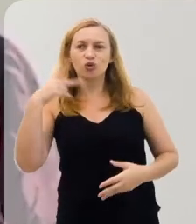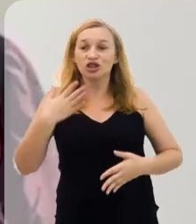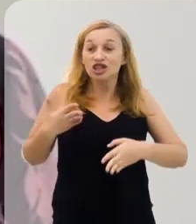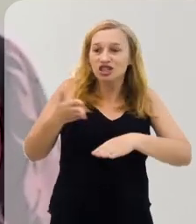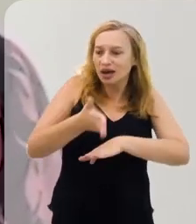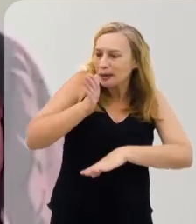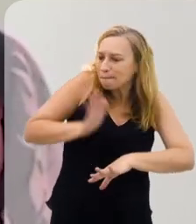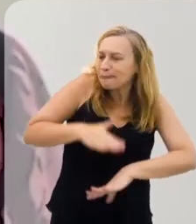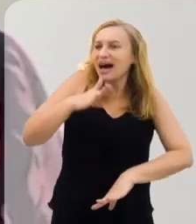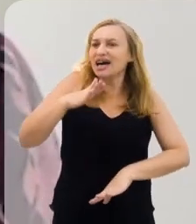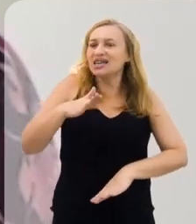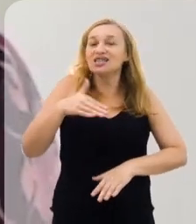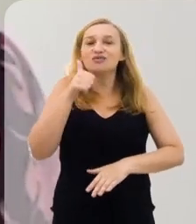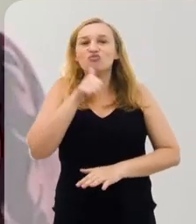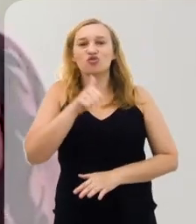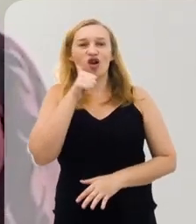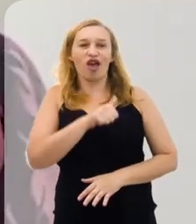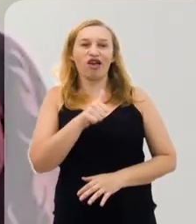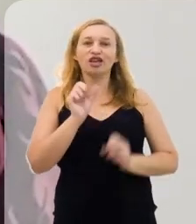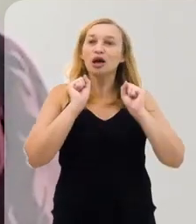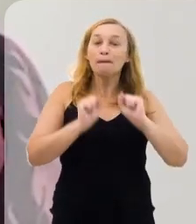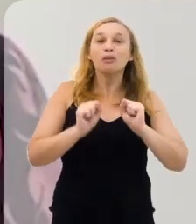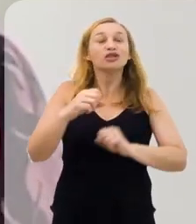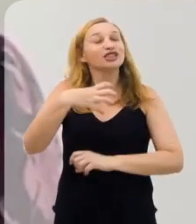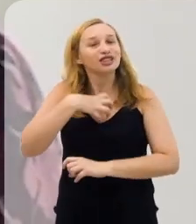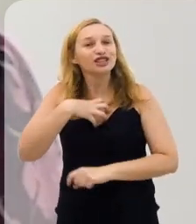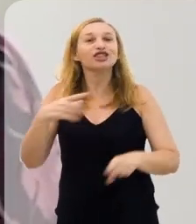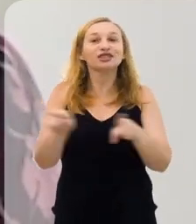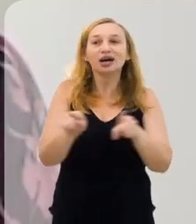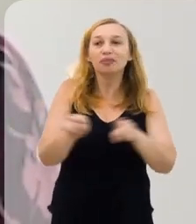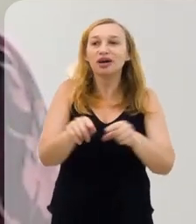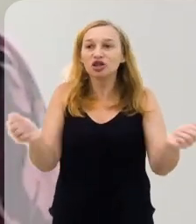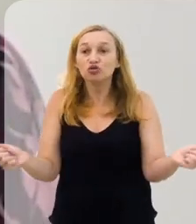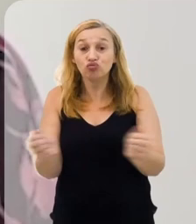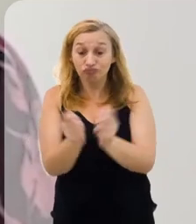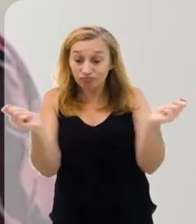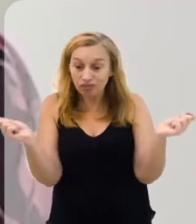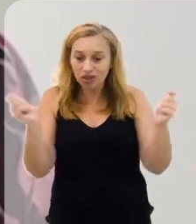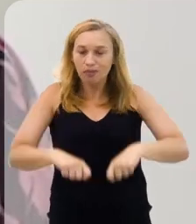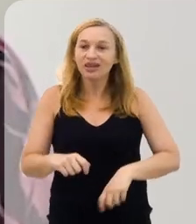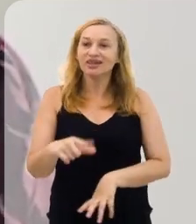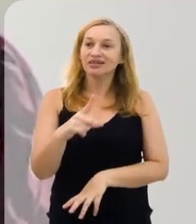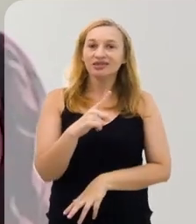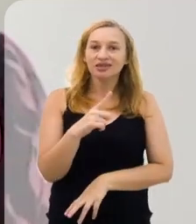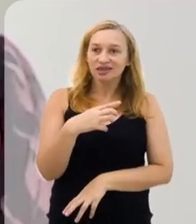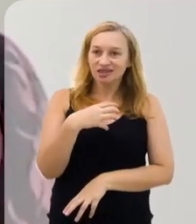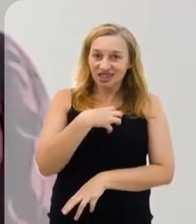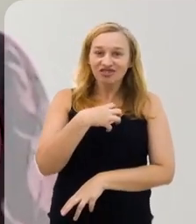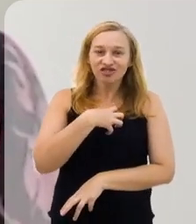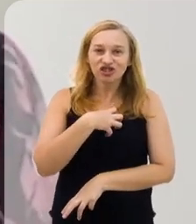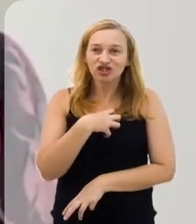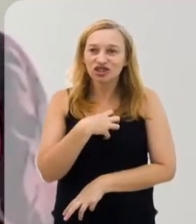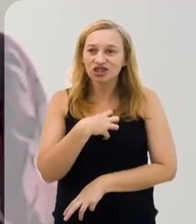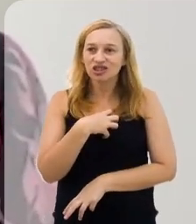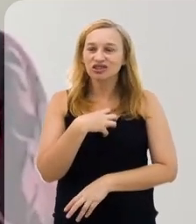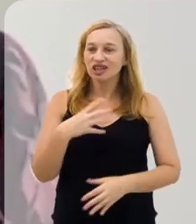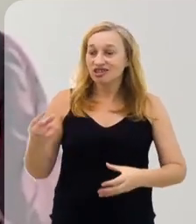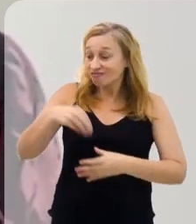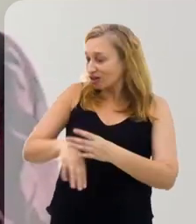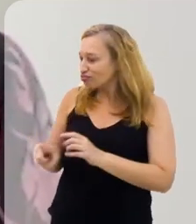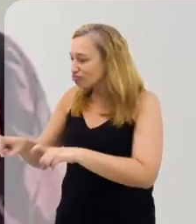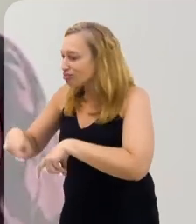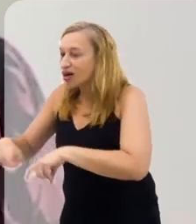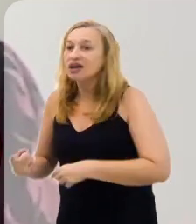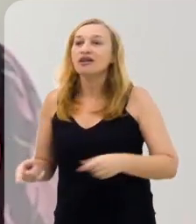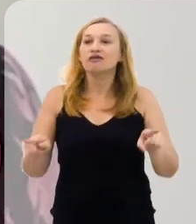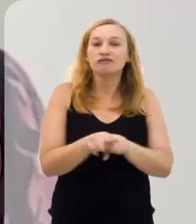e políticas cheguem a mais mulheres e que elas possam se sentir também envolvidas e capazes de fazer essa